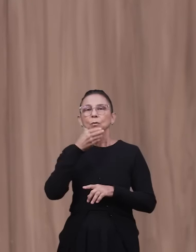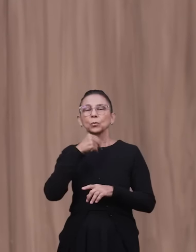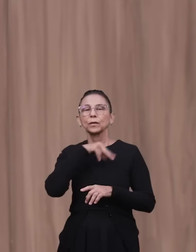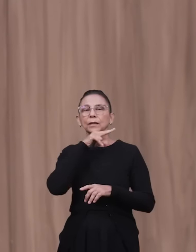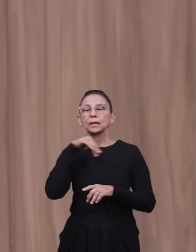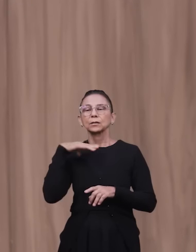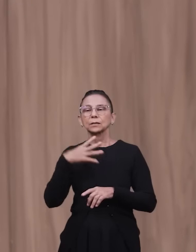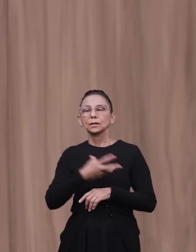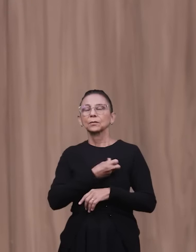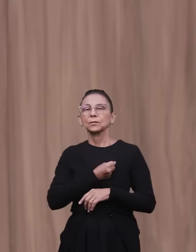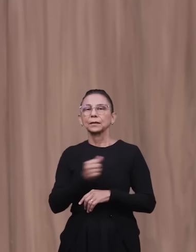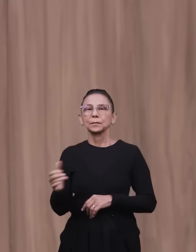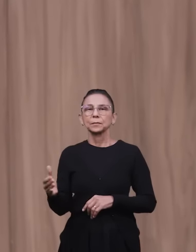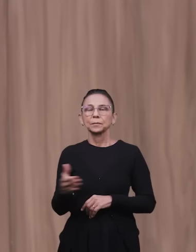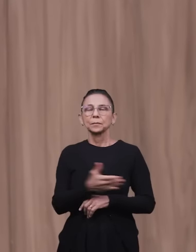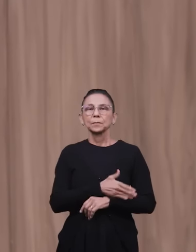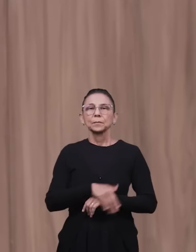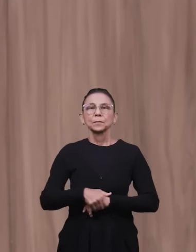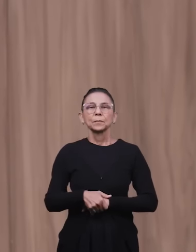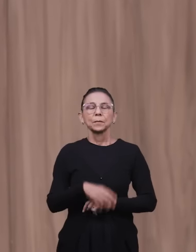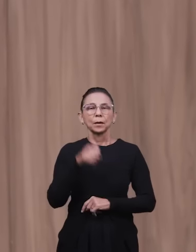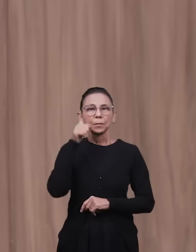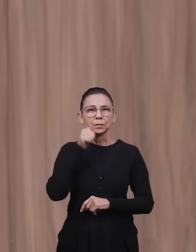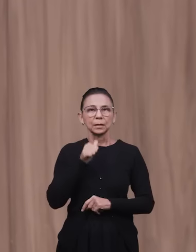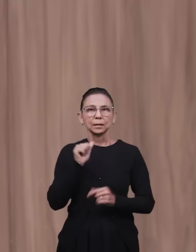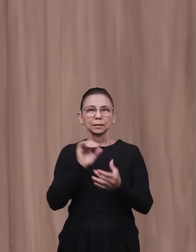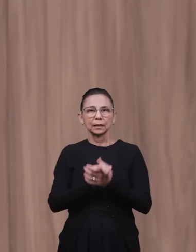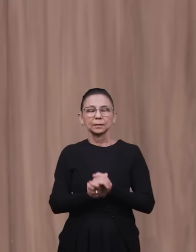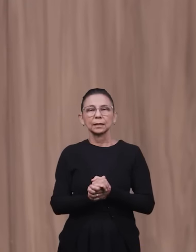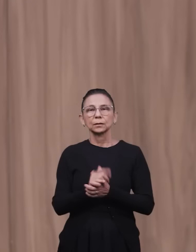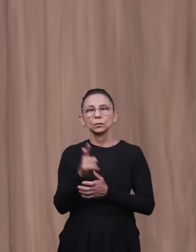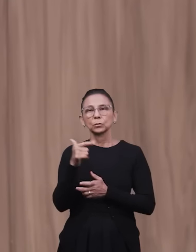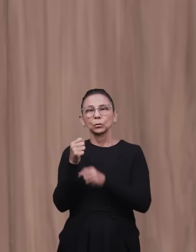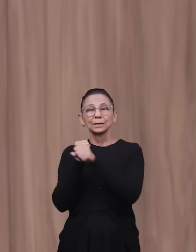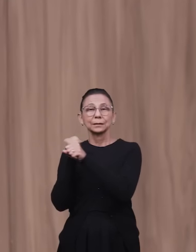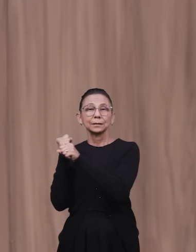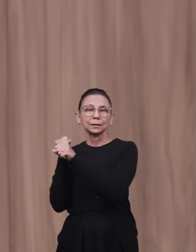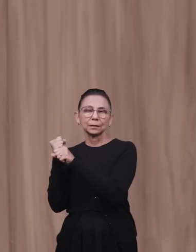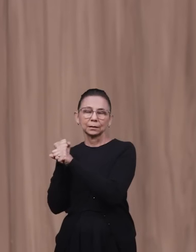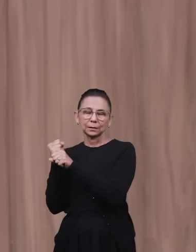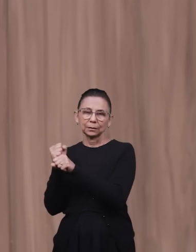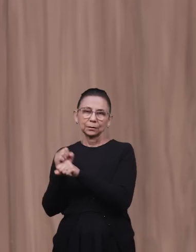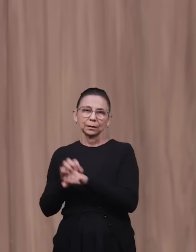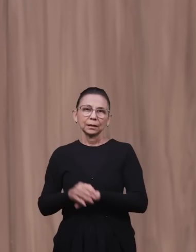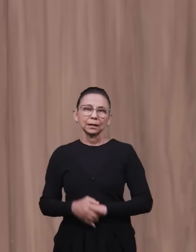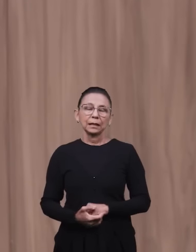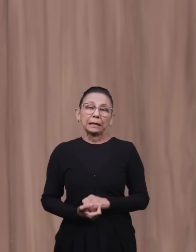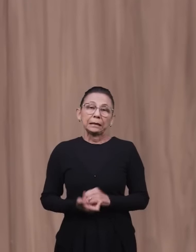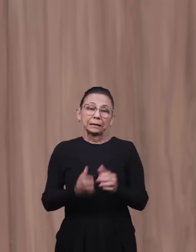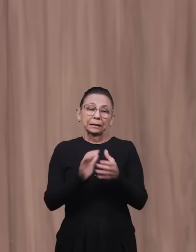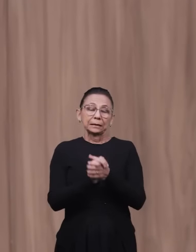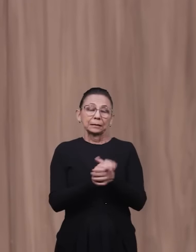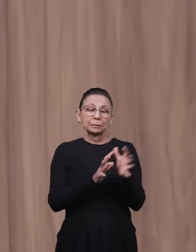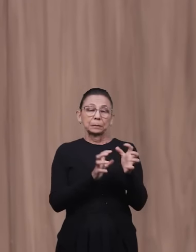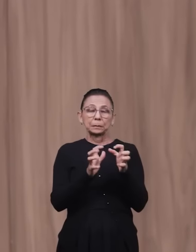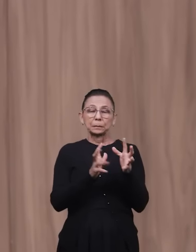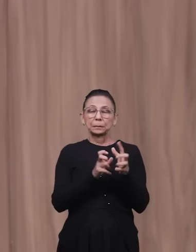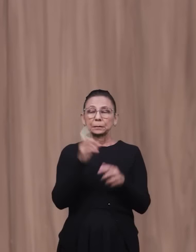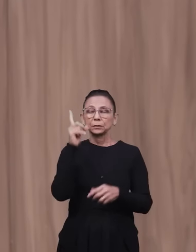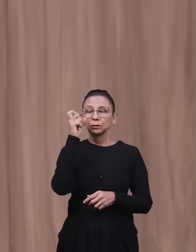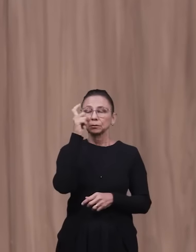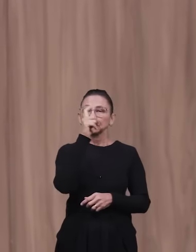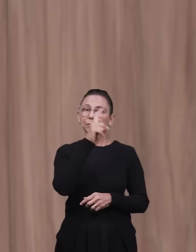tem 35 anos de idade e é casada há 12 anos. Ela tem enfrentado uma situação de conflito em sua